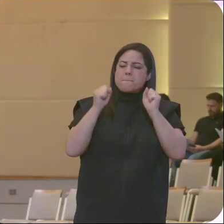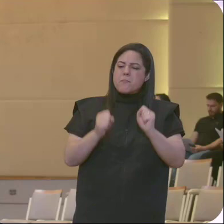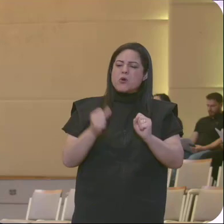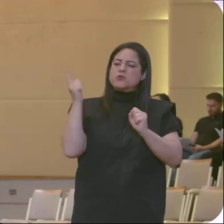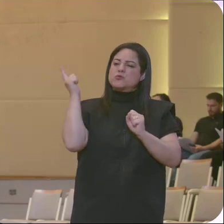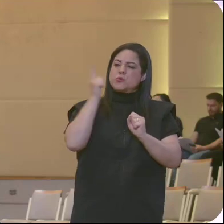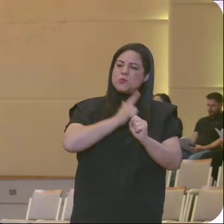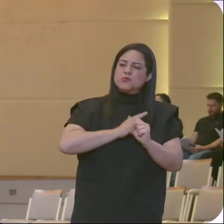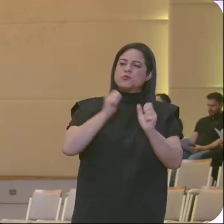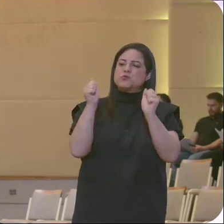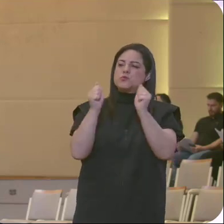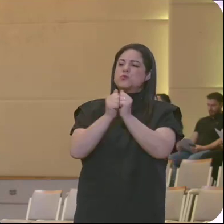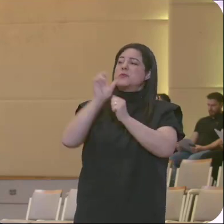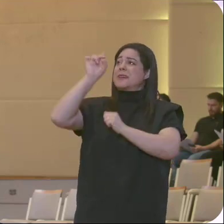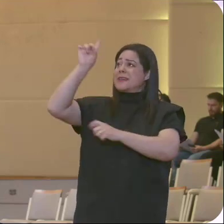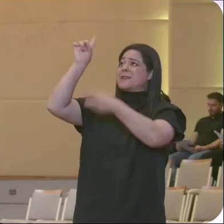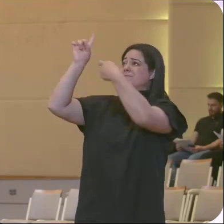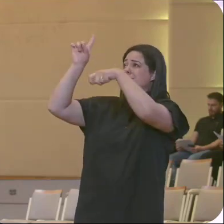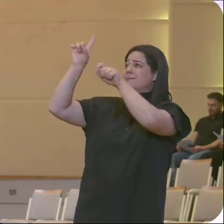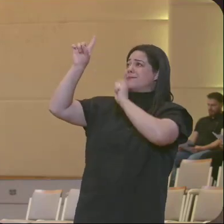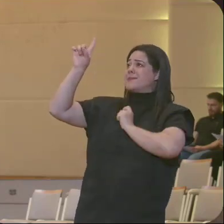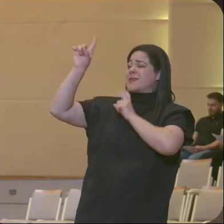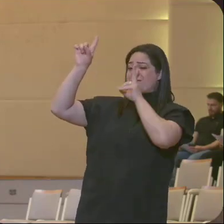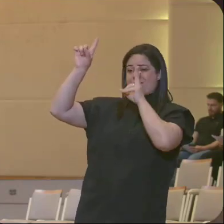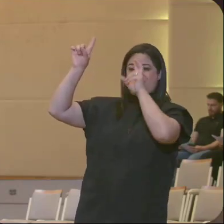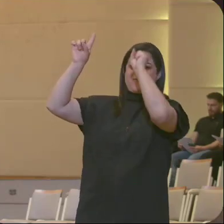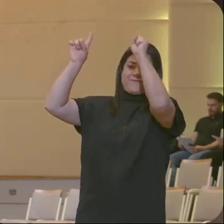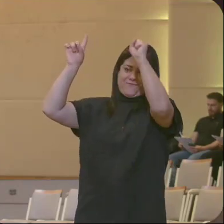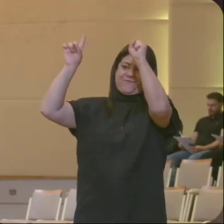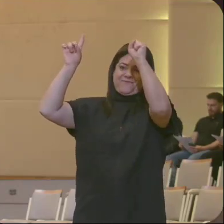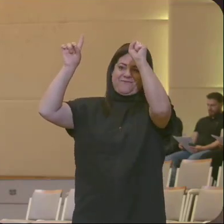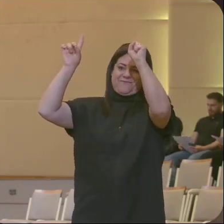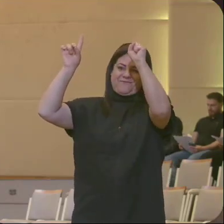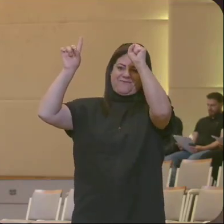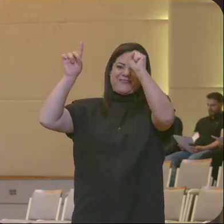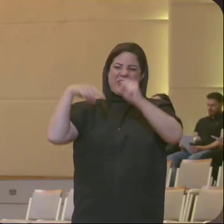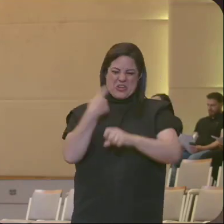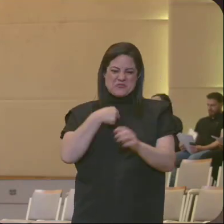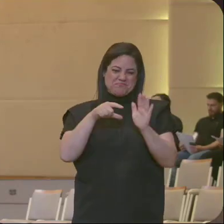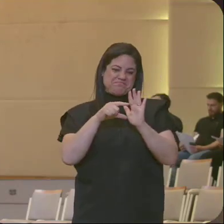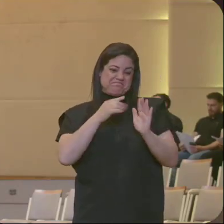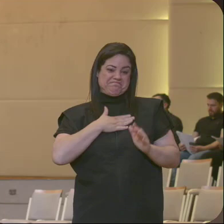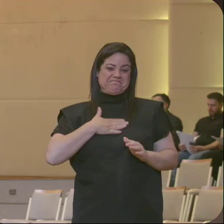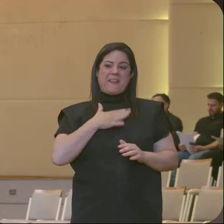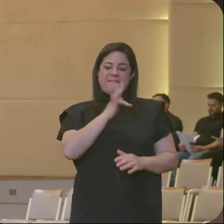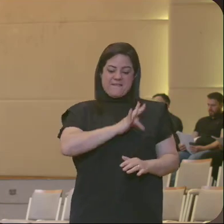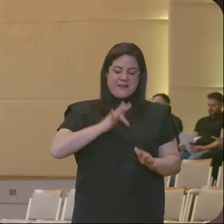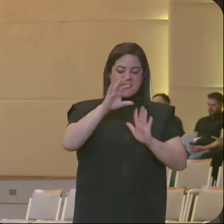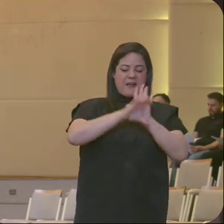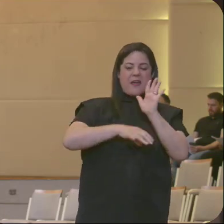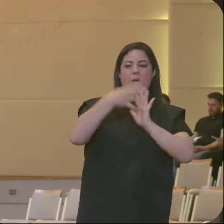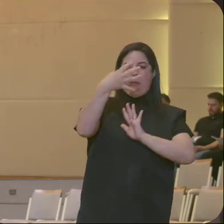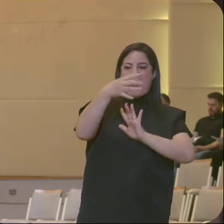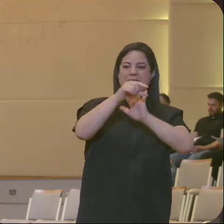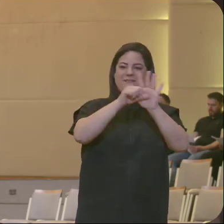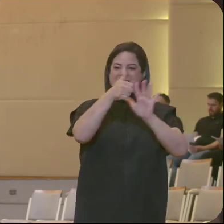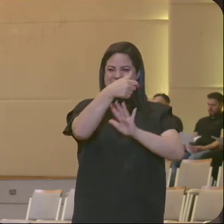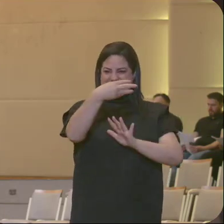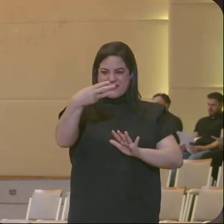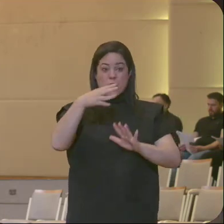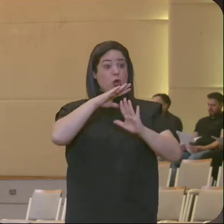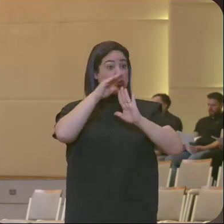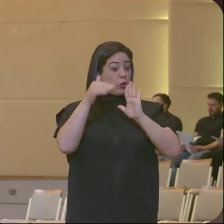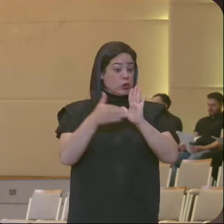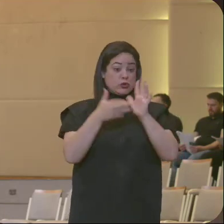posso naquele que me fortalece. A gente gosta desse verso 13, né? Coloca em adesivo nos